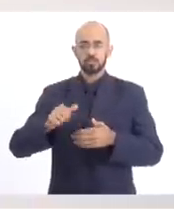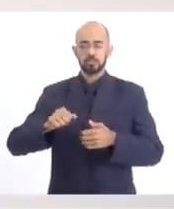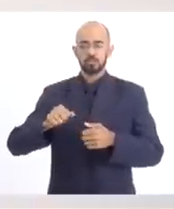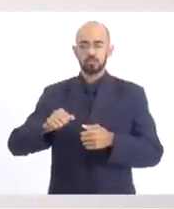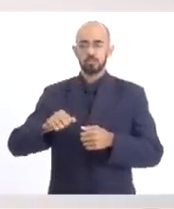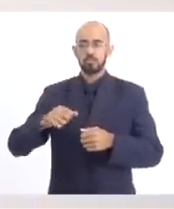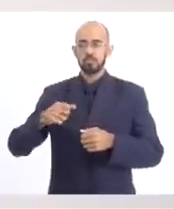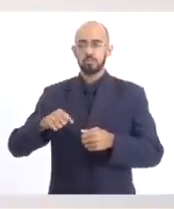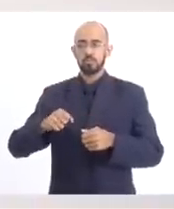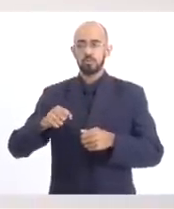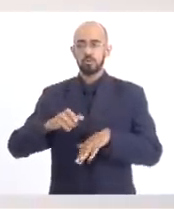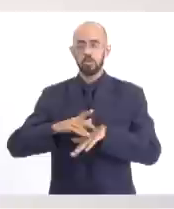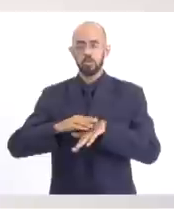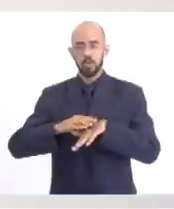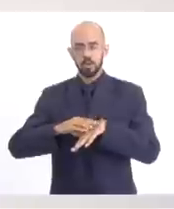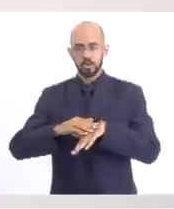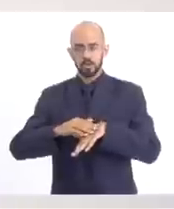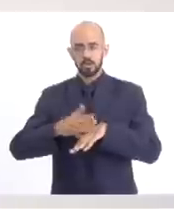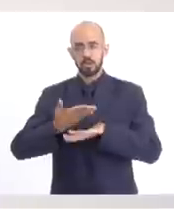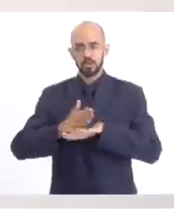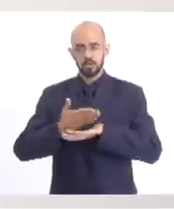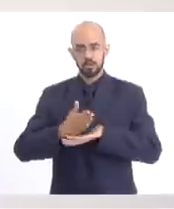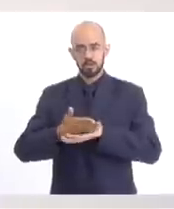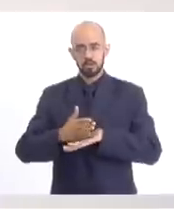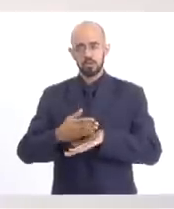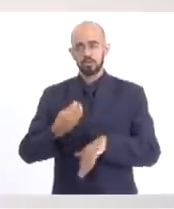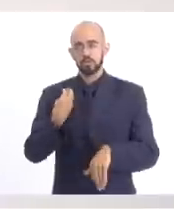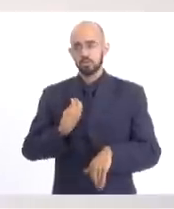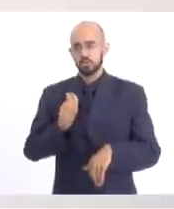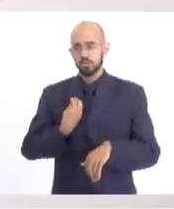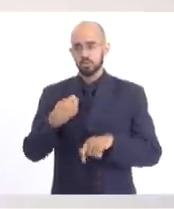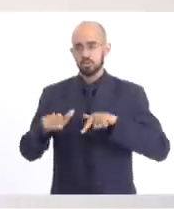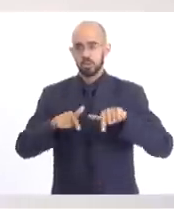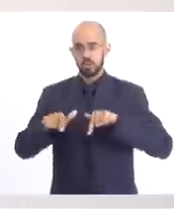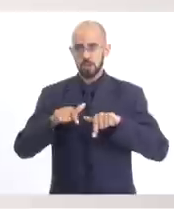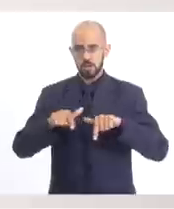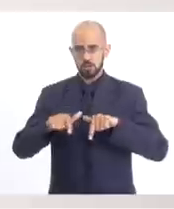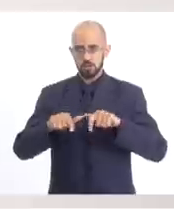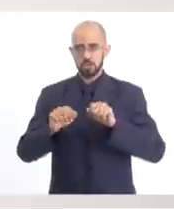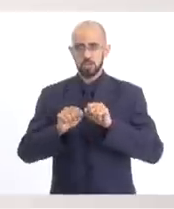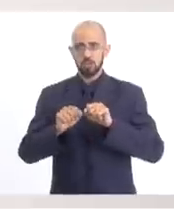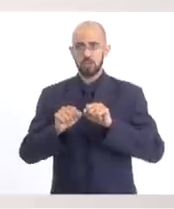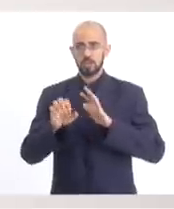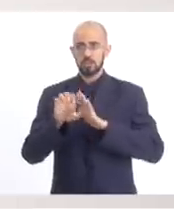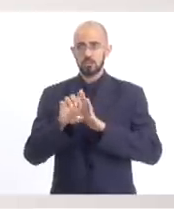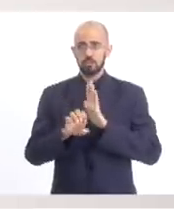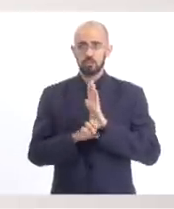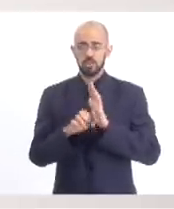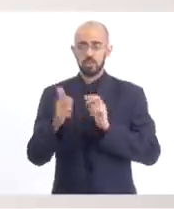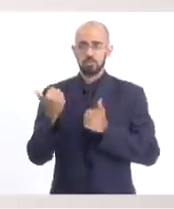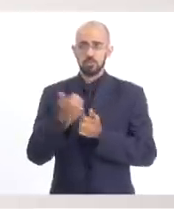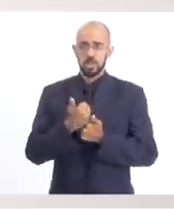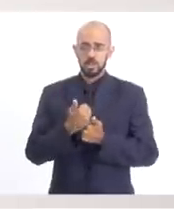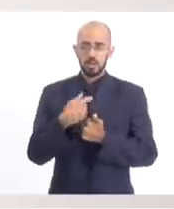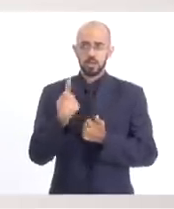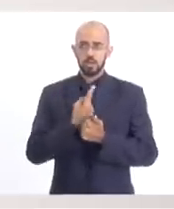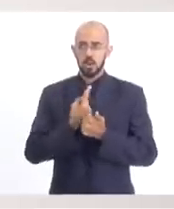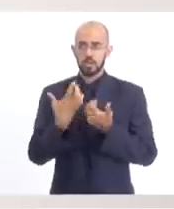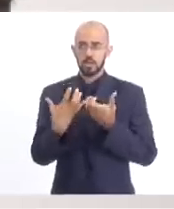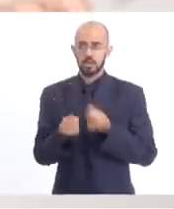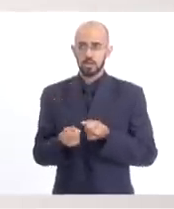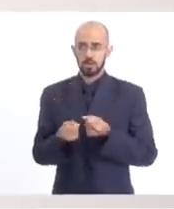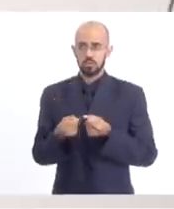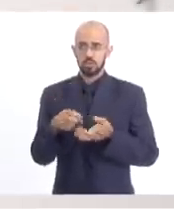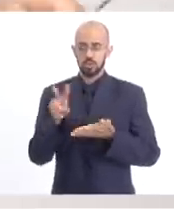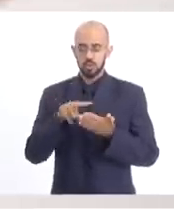exercício de função. Está na lei. Isso foi proposta, inclusive, feita por emenda, senhor presidente. Nós acolhemos. Porque eu estou lendo